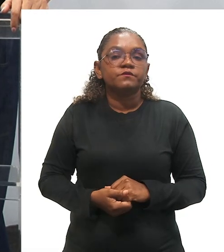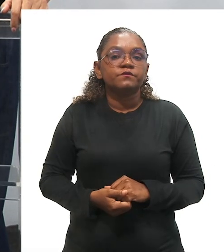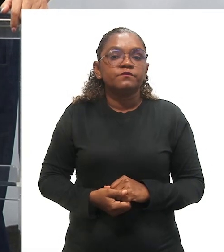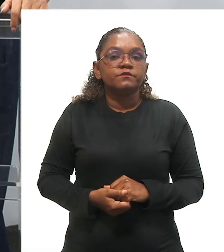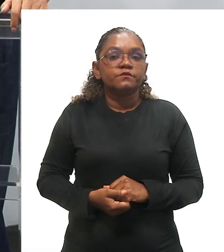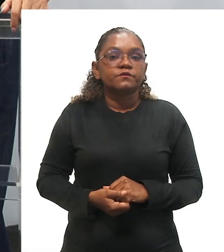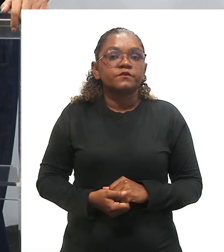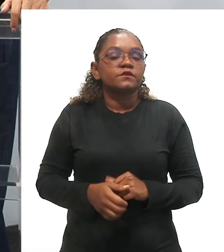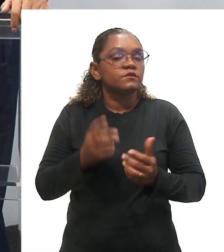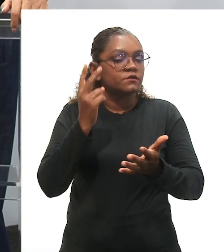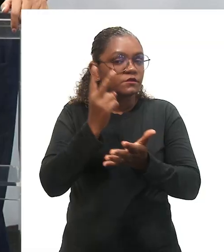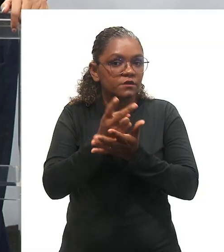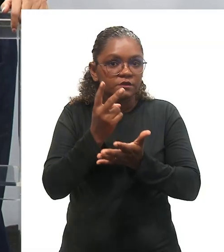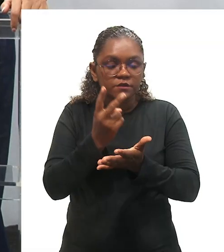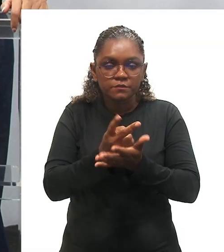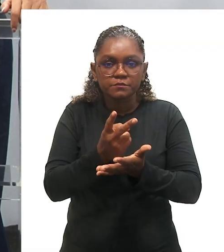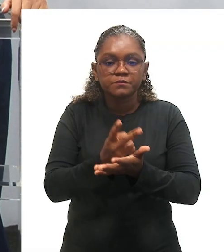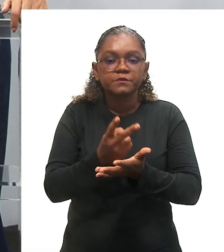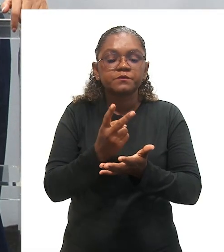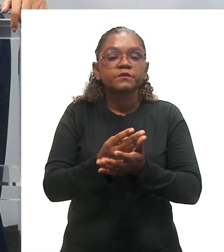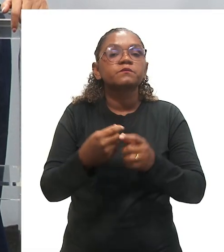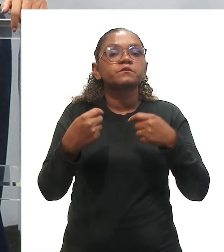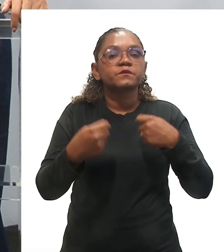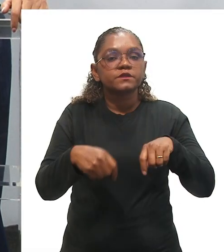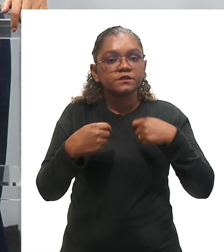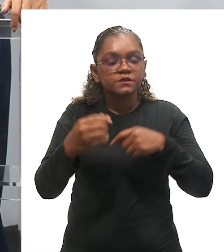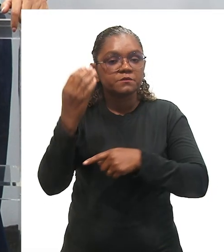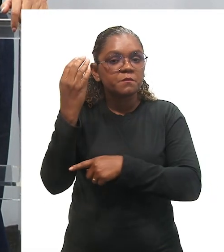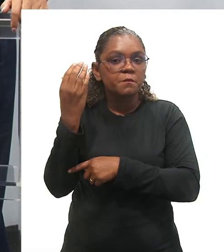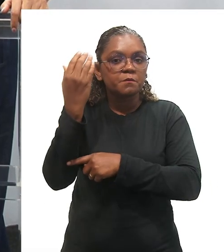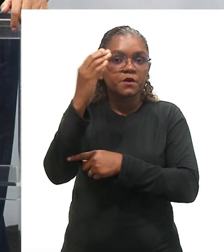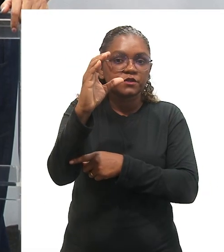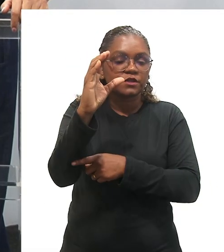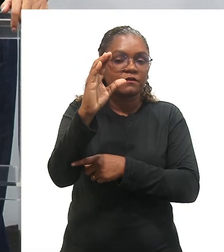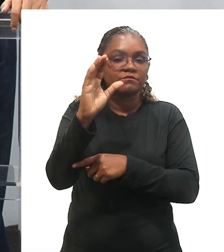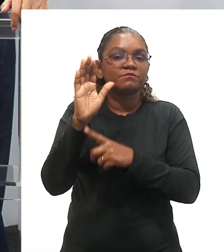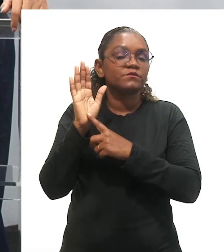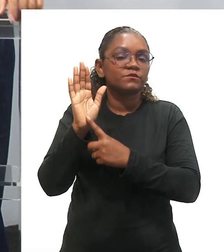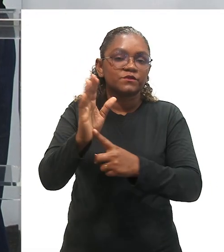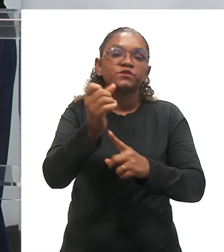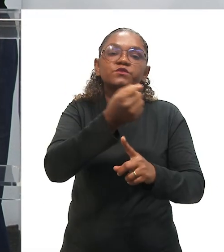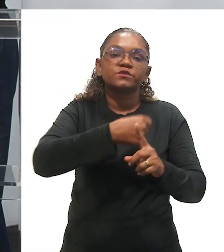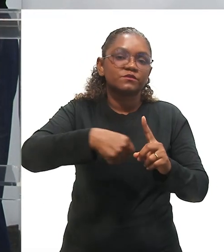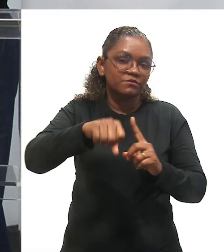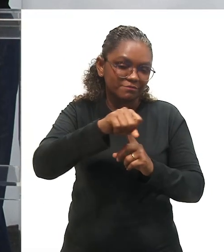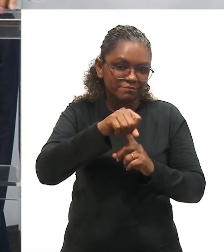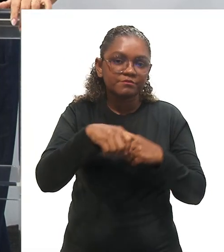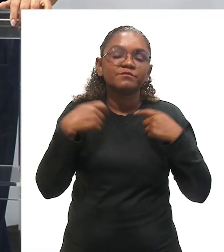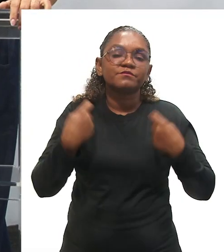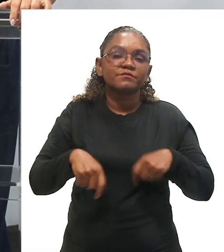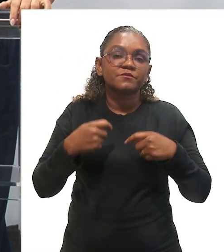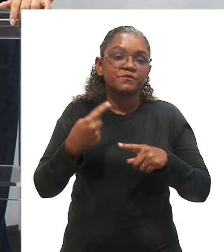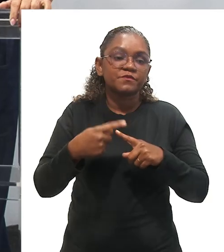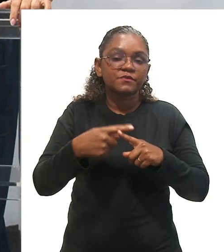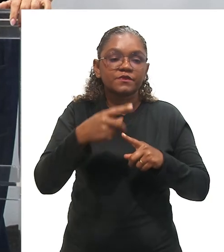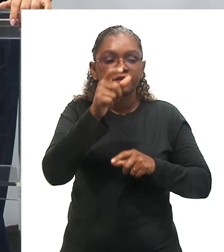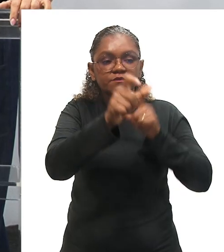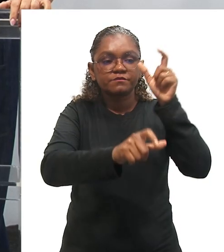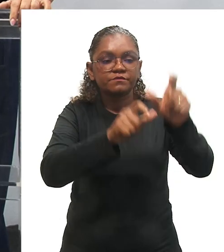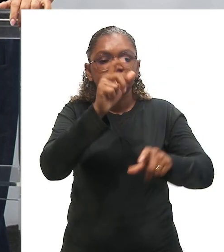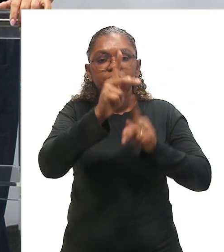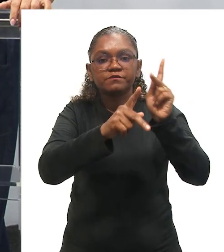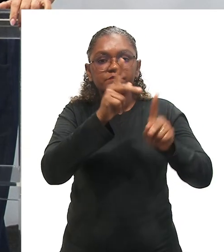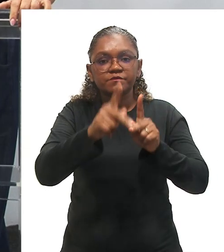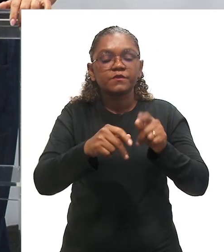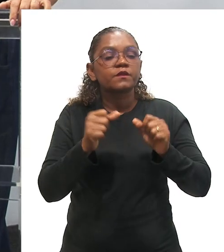têm que ser dado publicidade a esses balanços. O povo pode ser o fiscal,